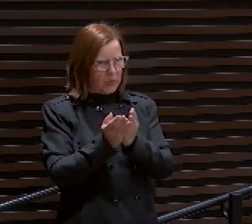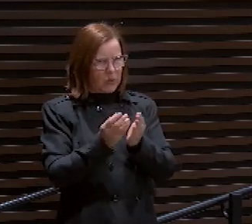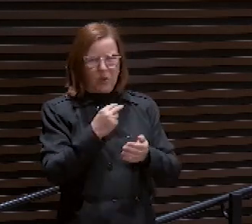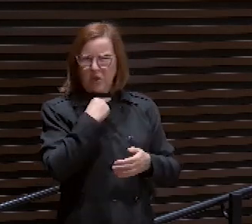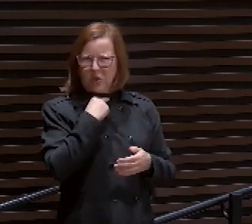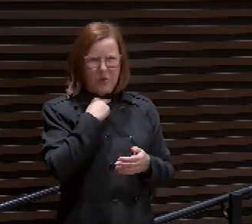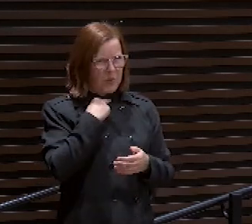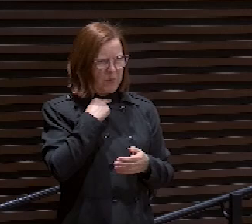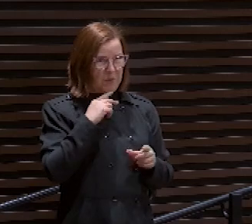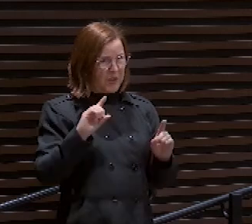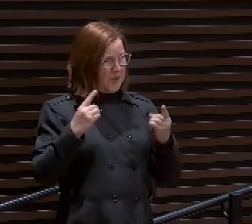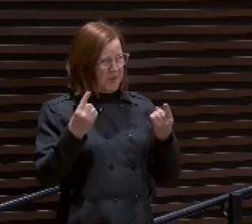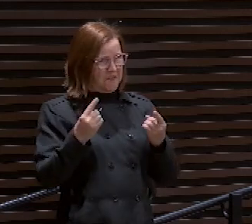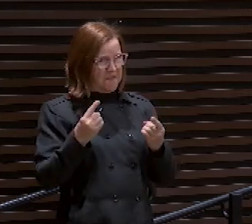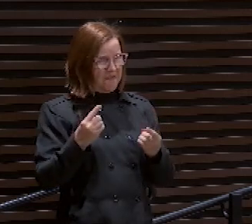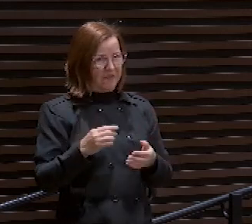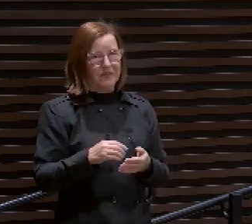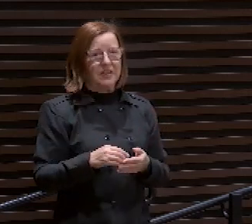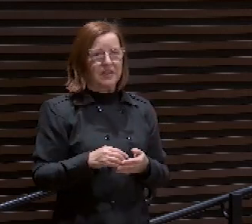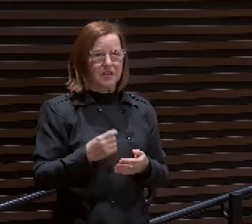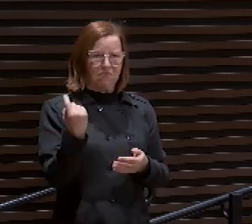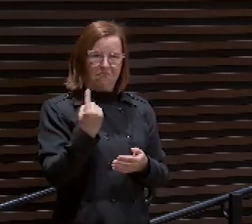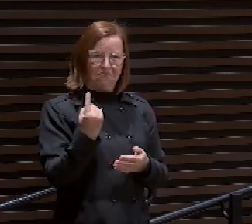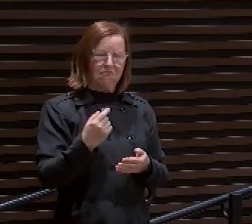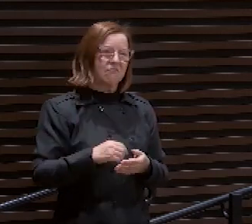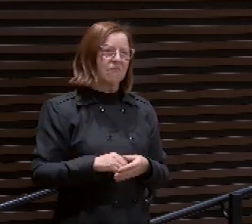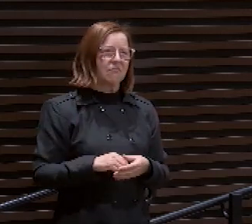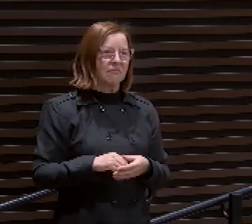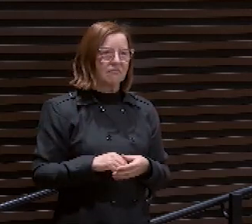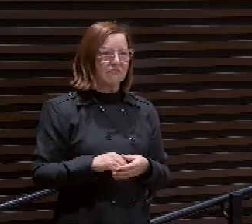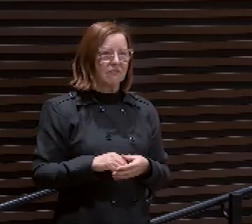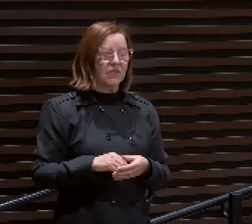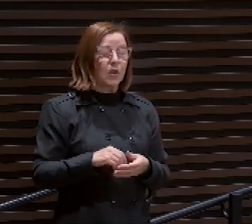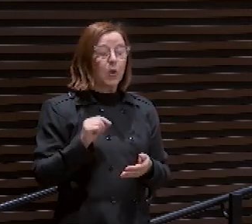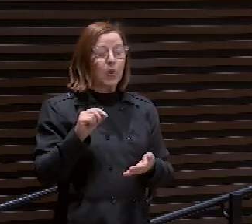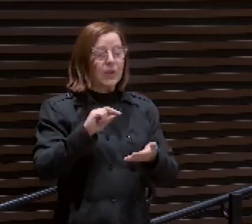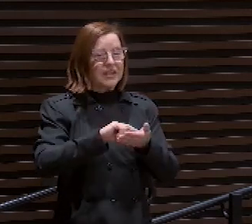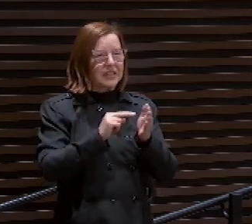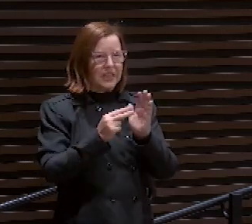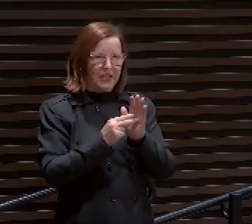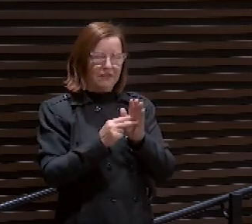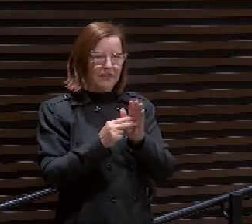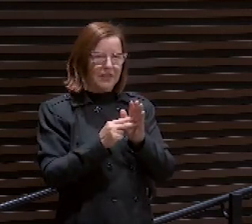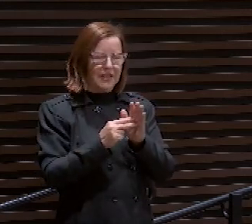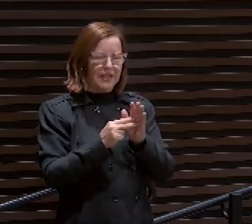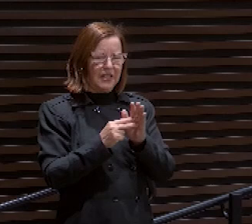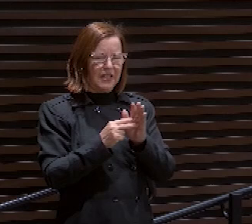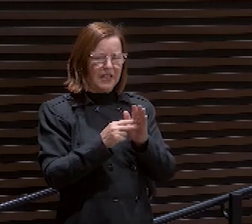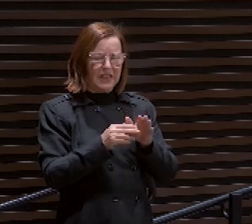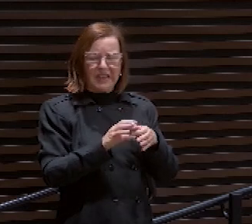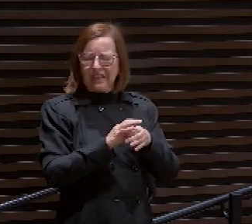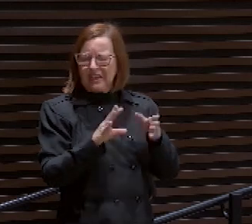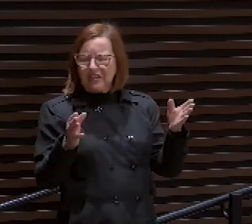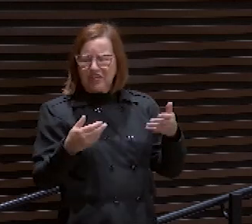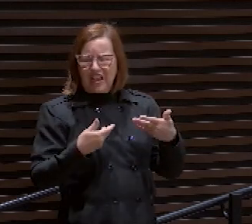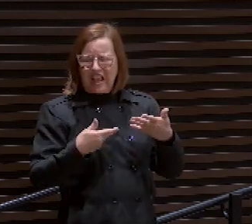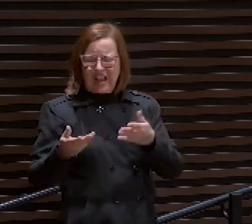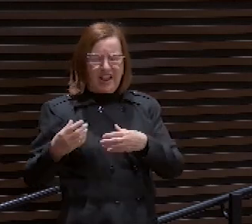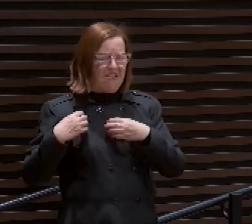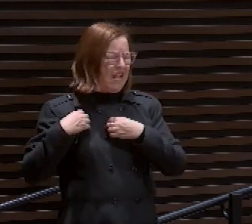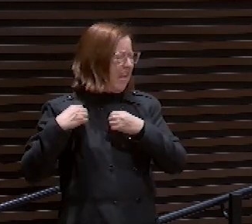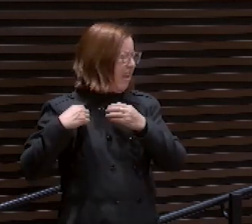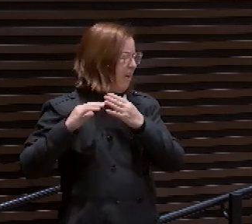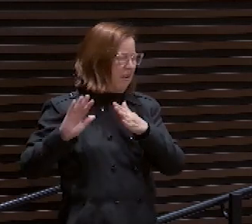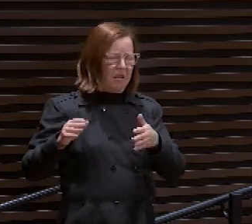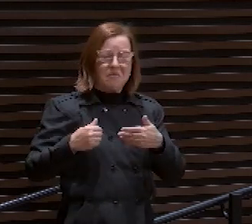como nós interpretamos da forma correta o oferecer a outra face? Deixar levar a túnica, dar a todo que nos pedem.